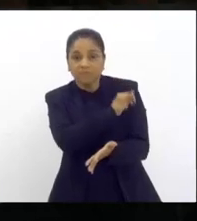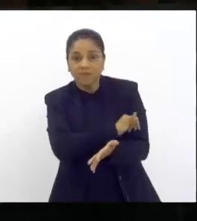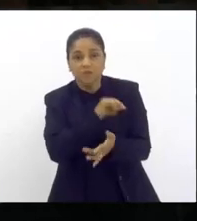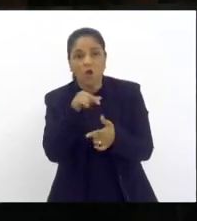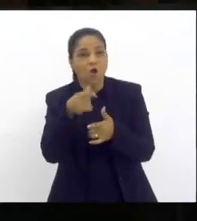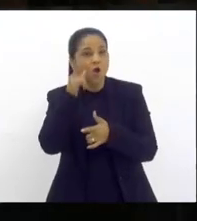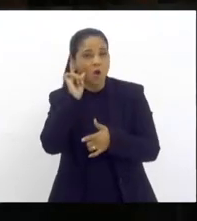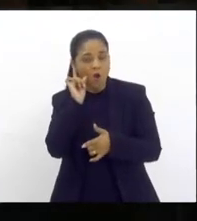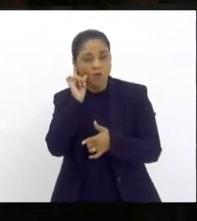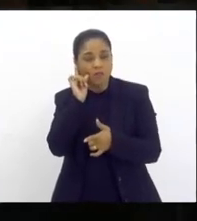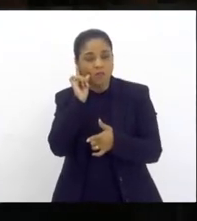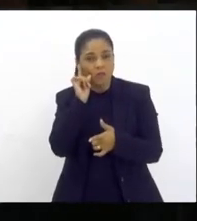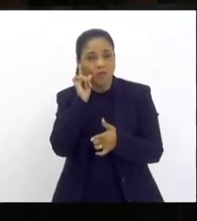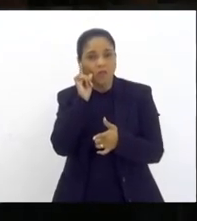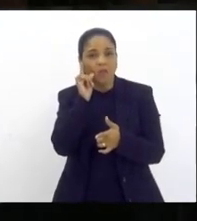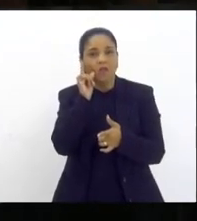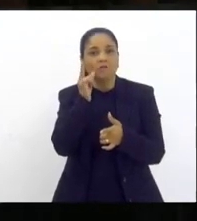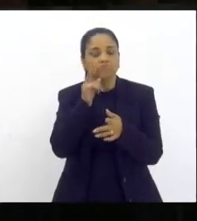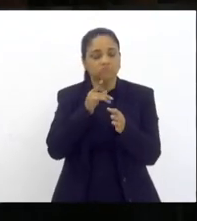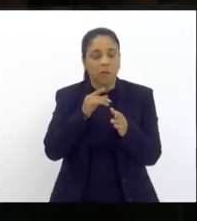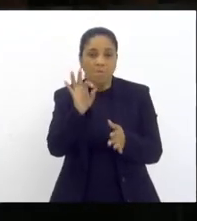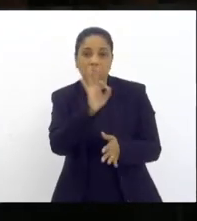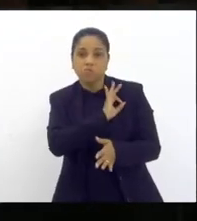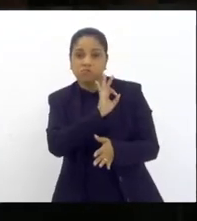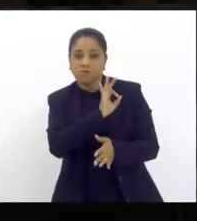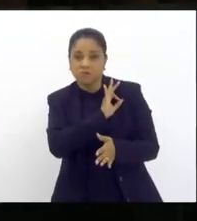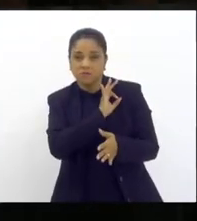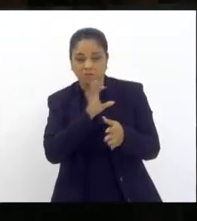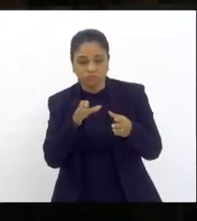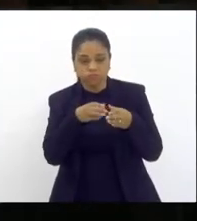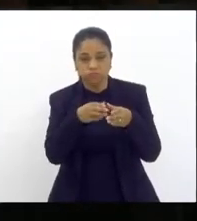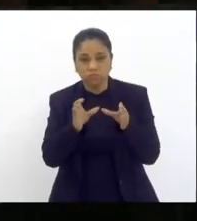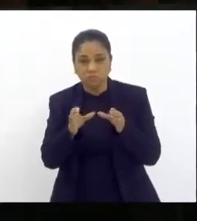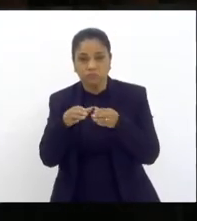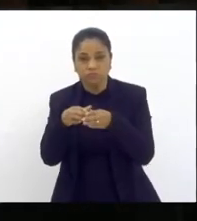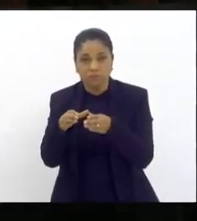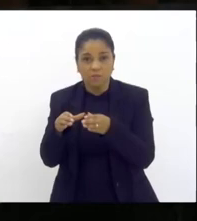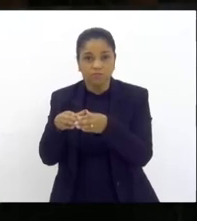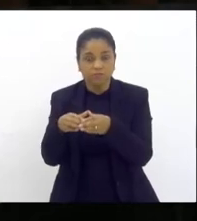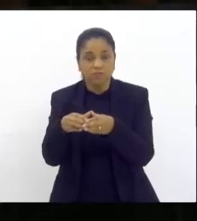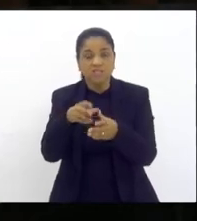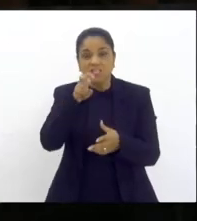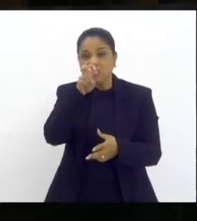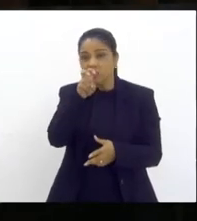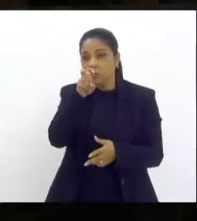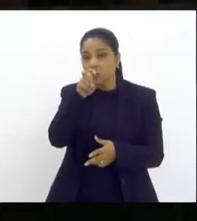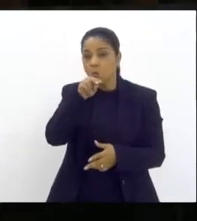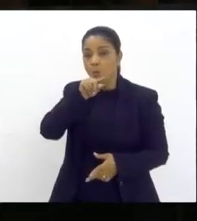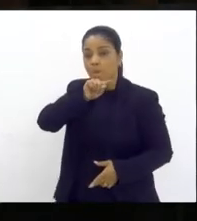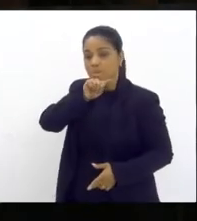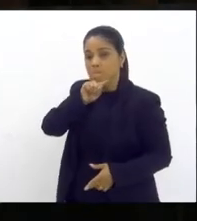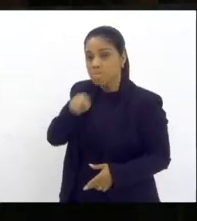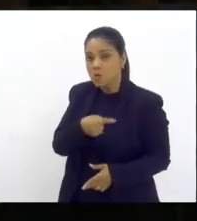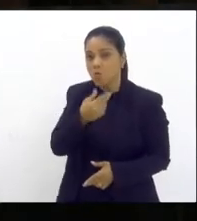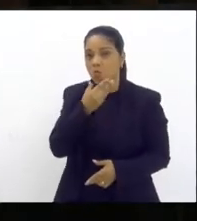operação coordenada das polícias no Brasil, onde 5 mil homens